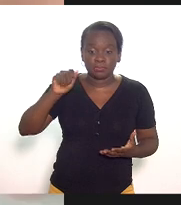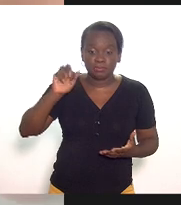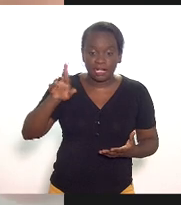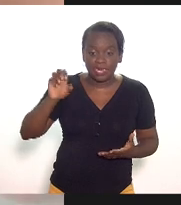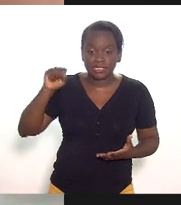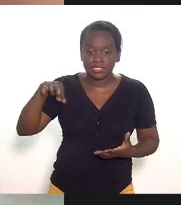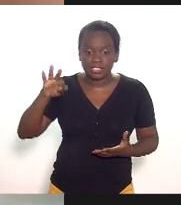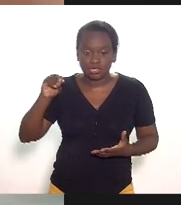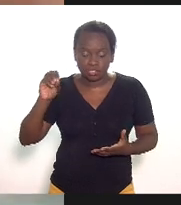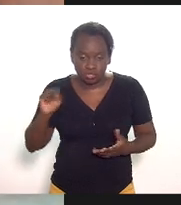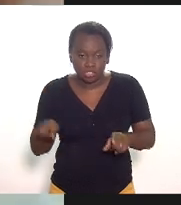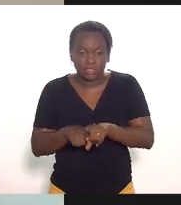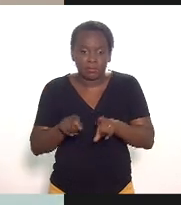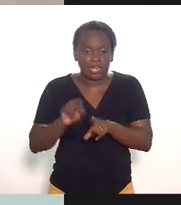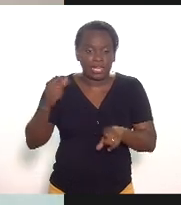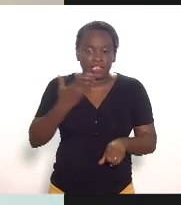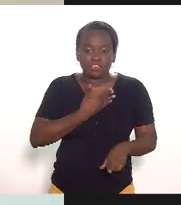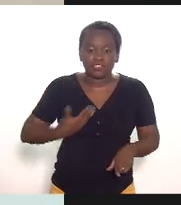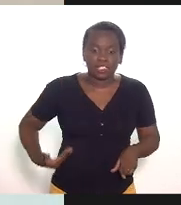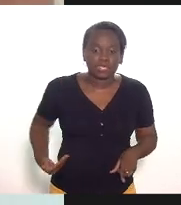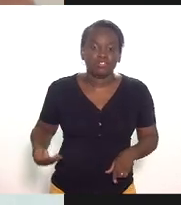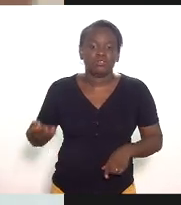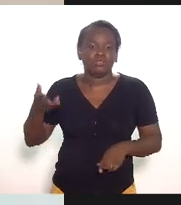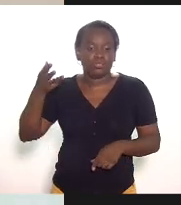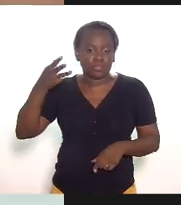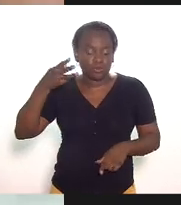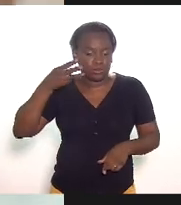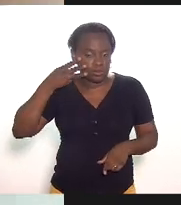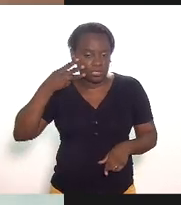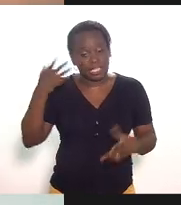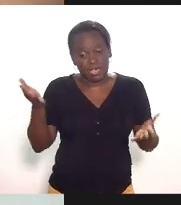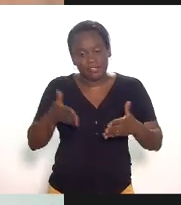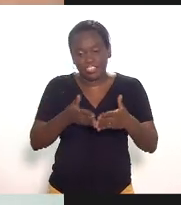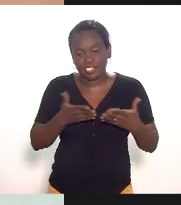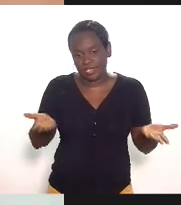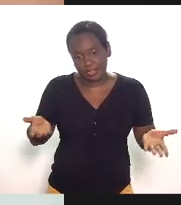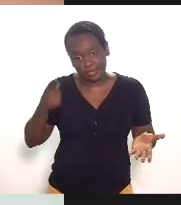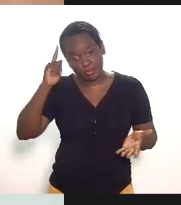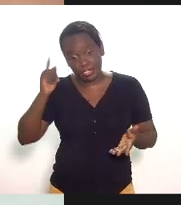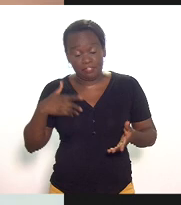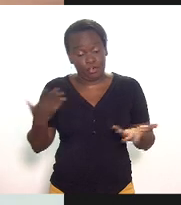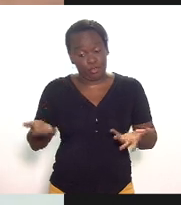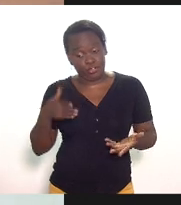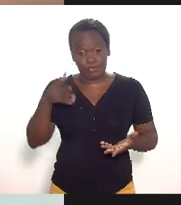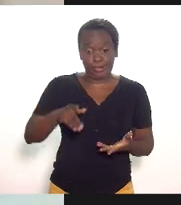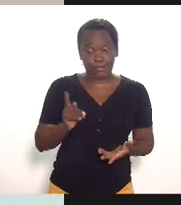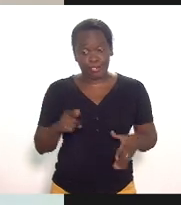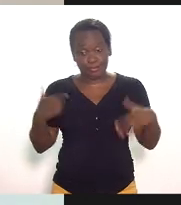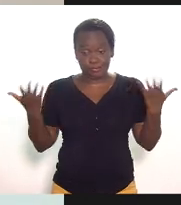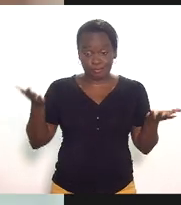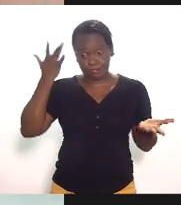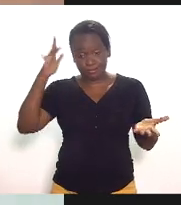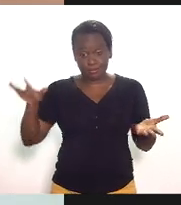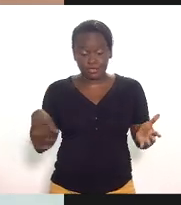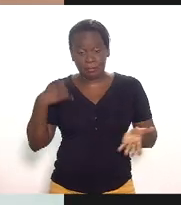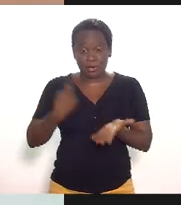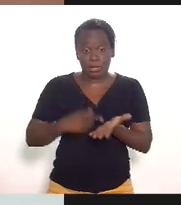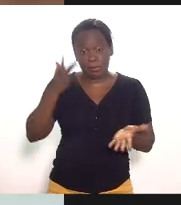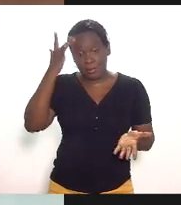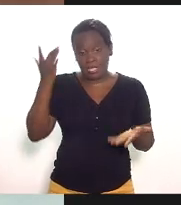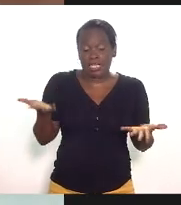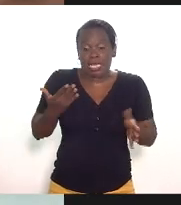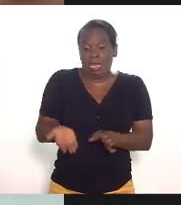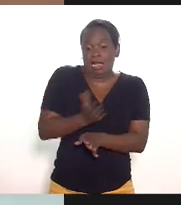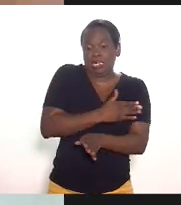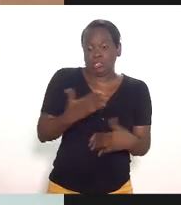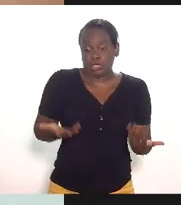e do ex-governador, né? Governador que está afastado, se é que ele vai depor hoje, não sei, estava marcado para amanhã, mas ele quer